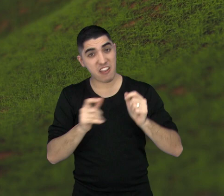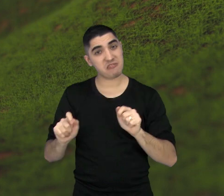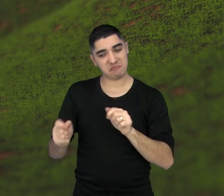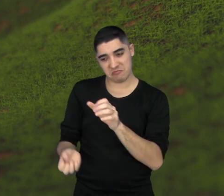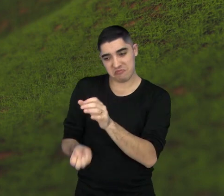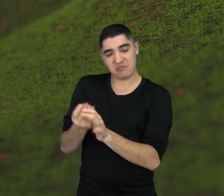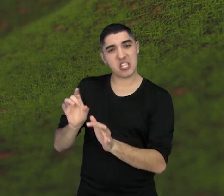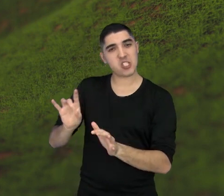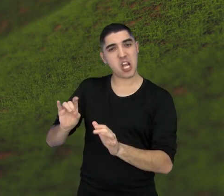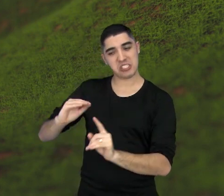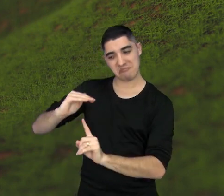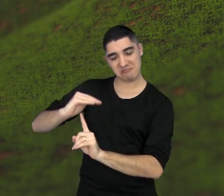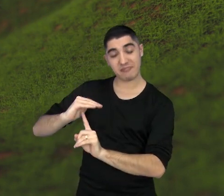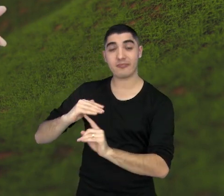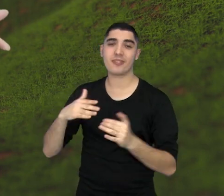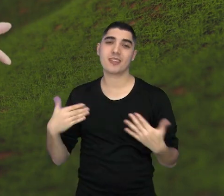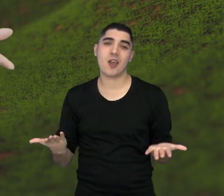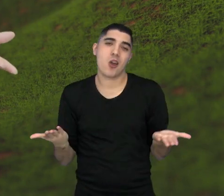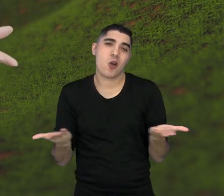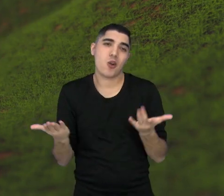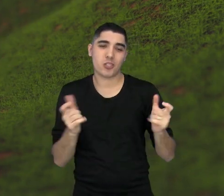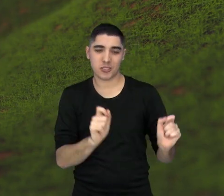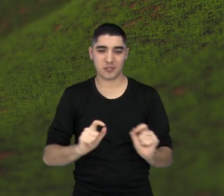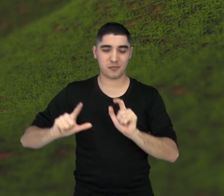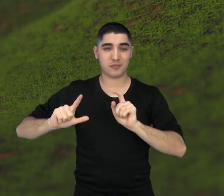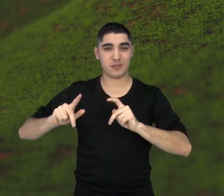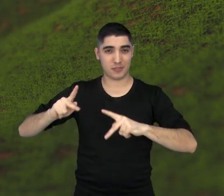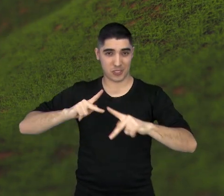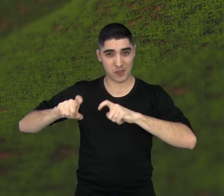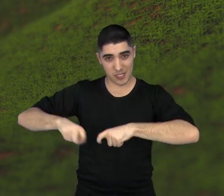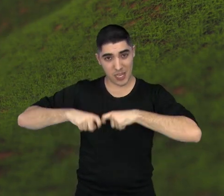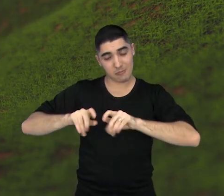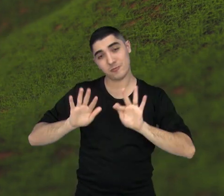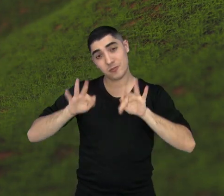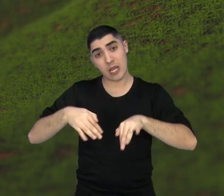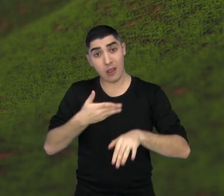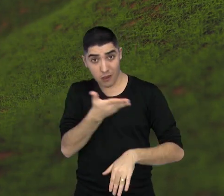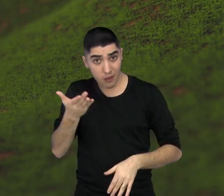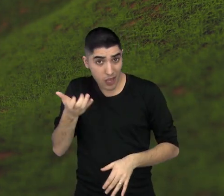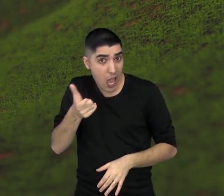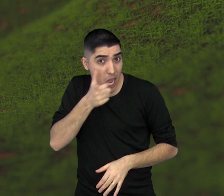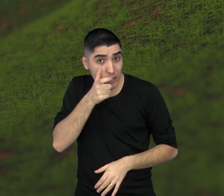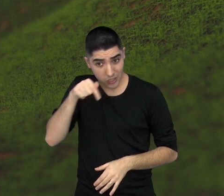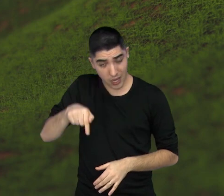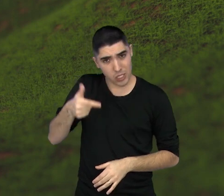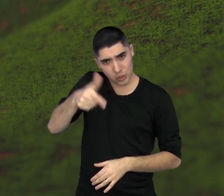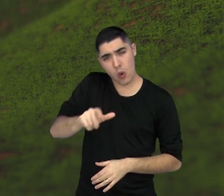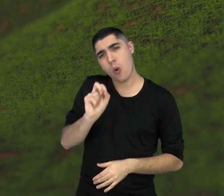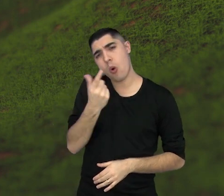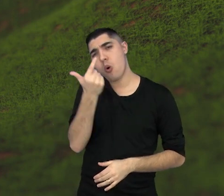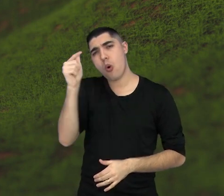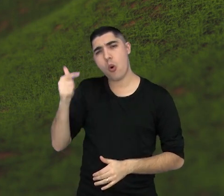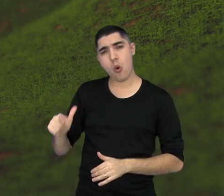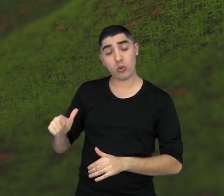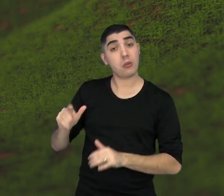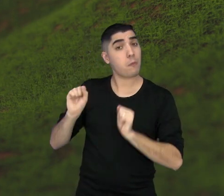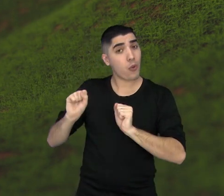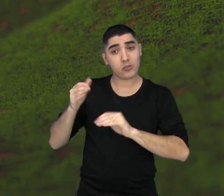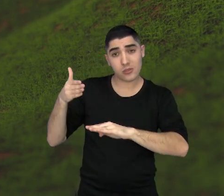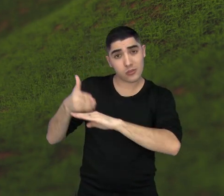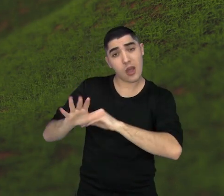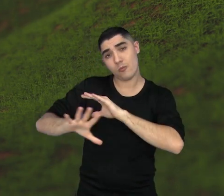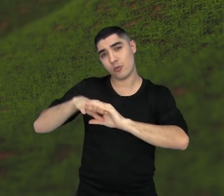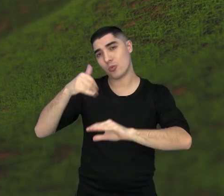de cogumelos. O São José do Campo de hoje fica por aqui. E se você quiser rever esse e todos os outros